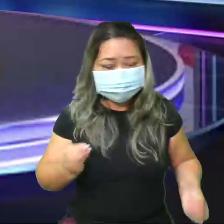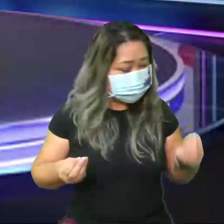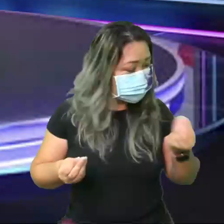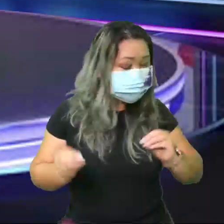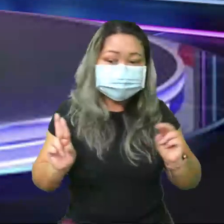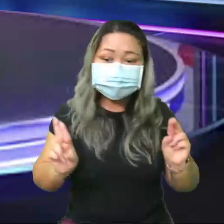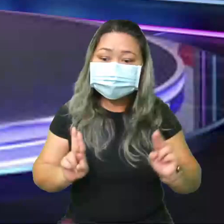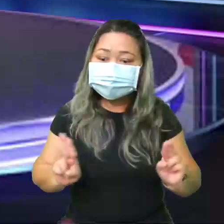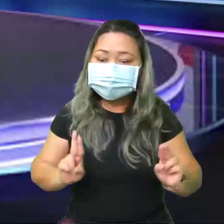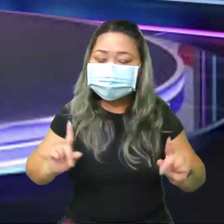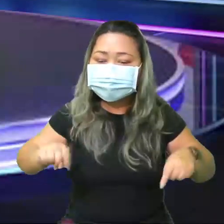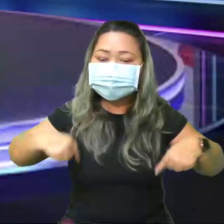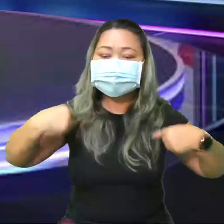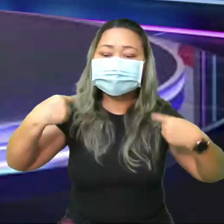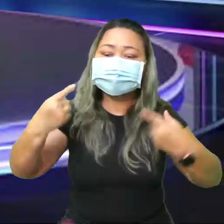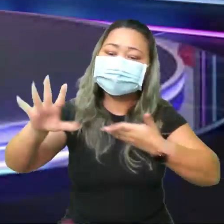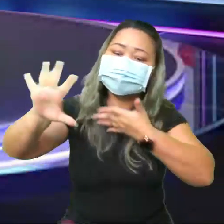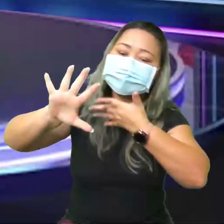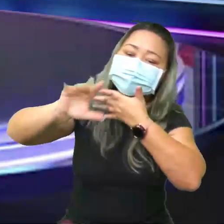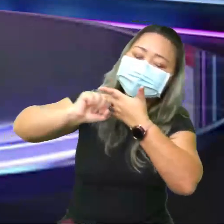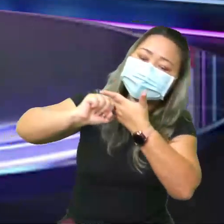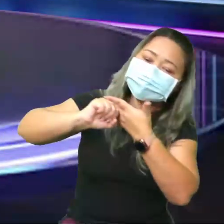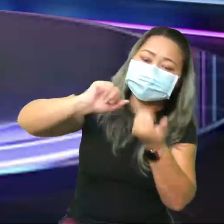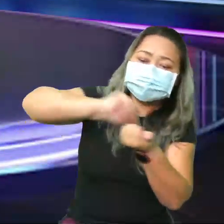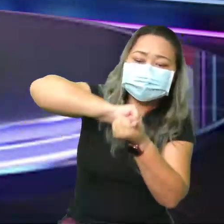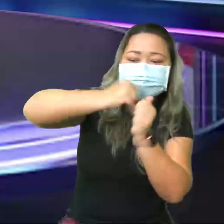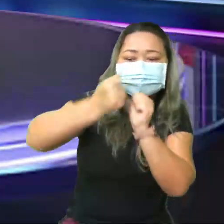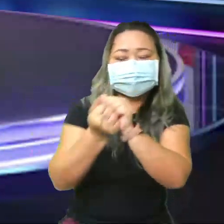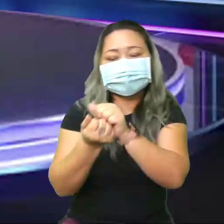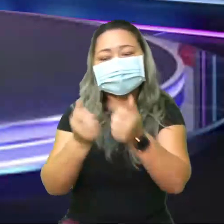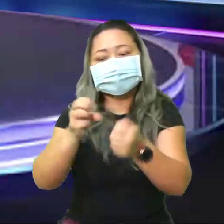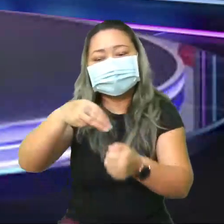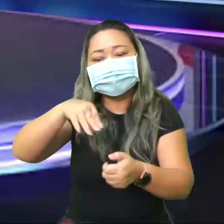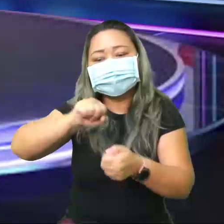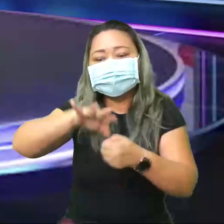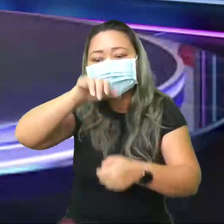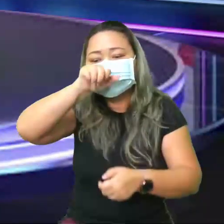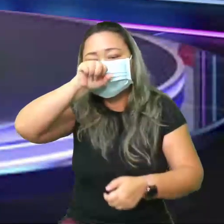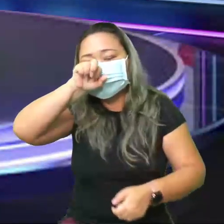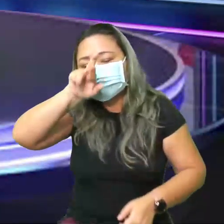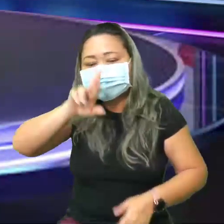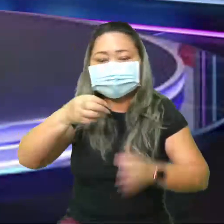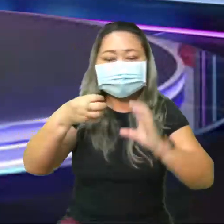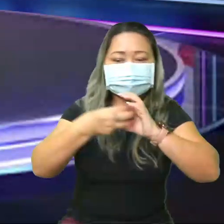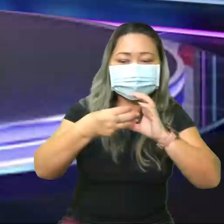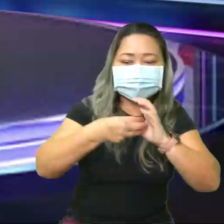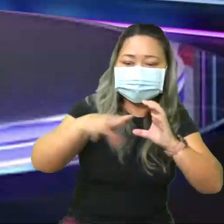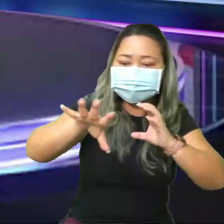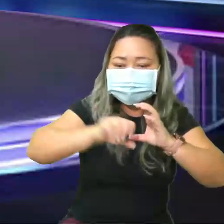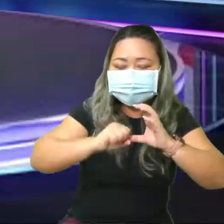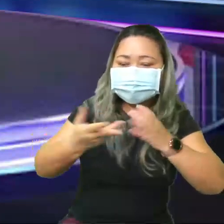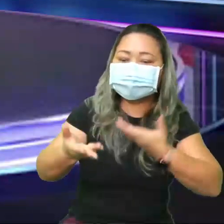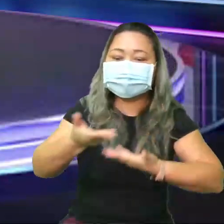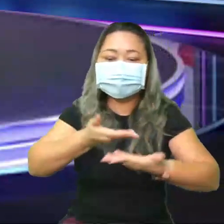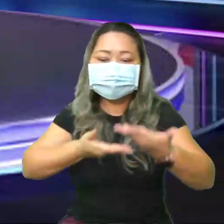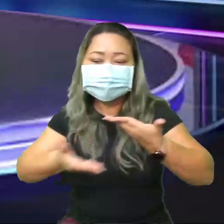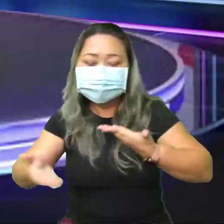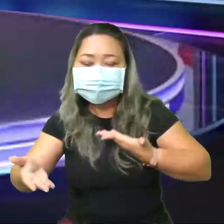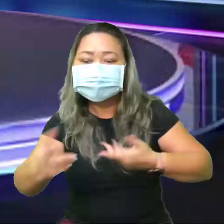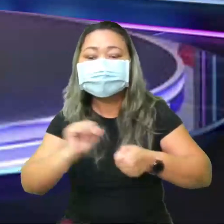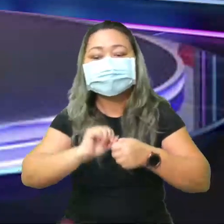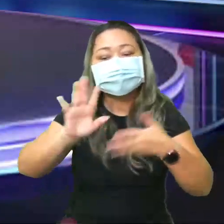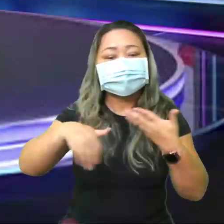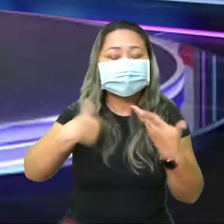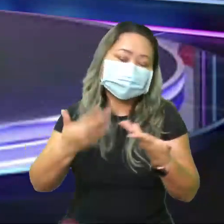eles apresentam uma estrutura celular e utilizam essa estrutura celular para realizar